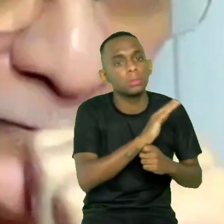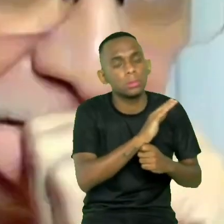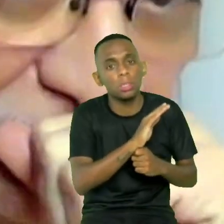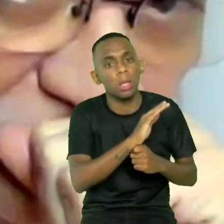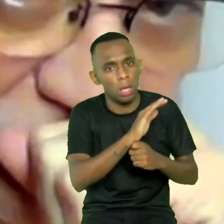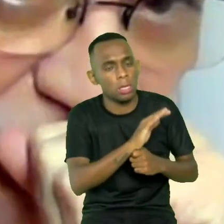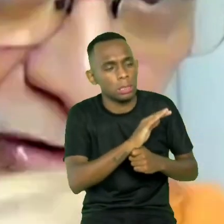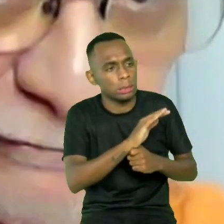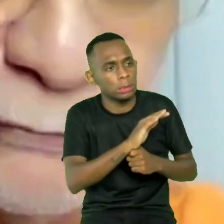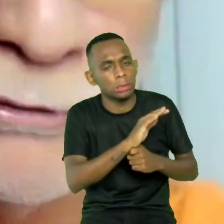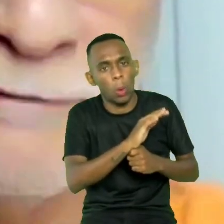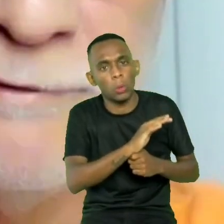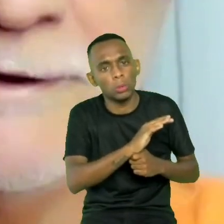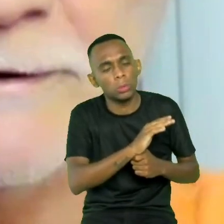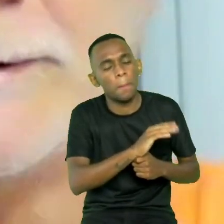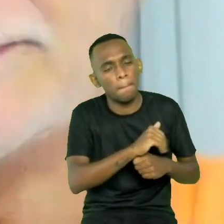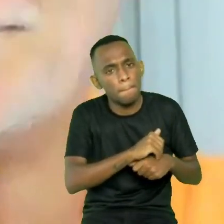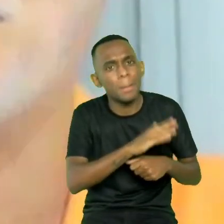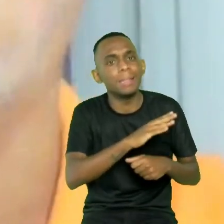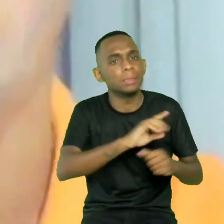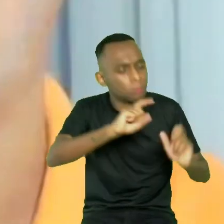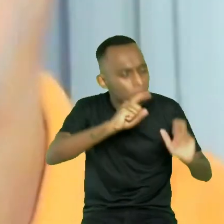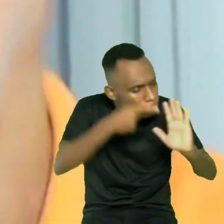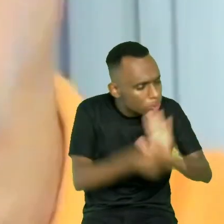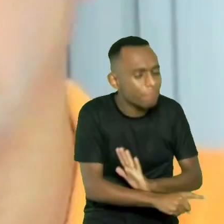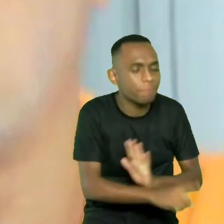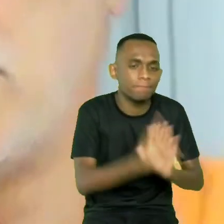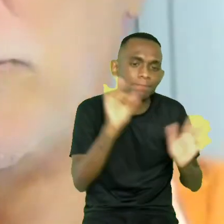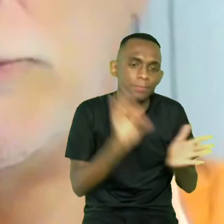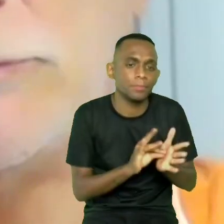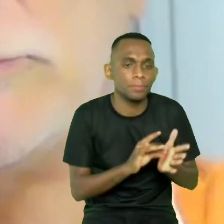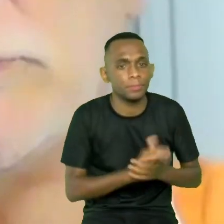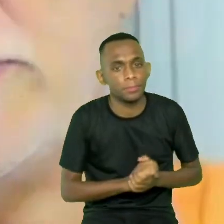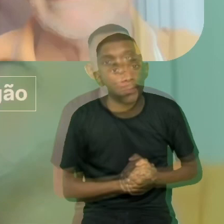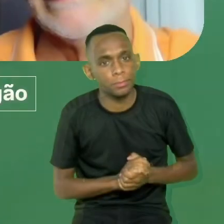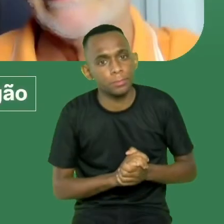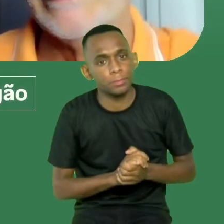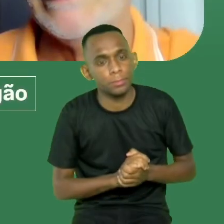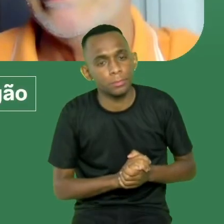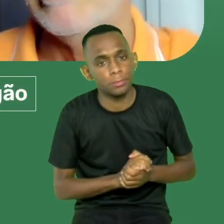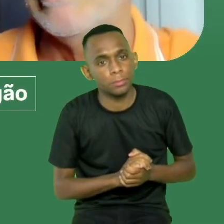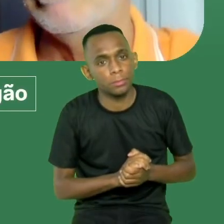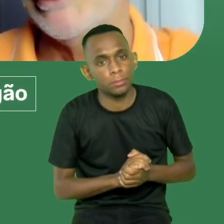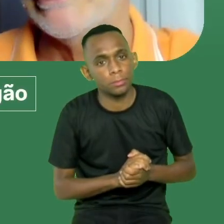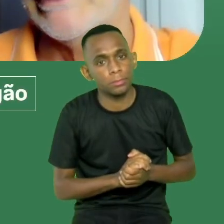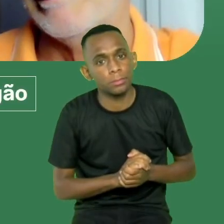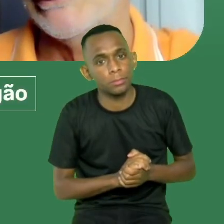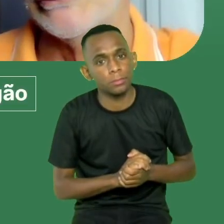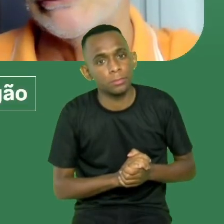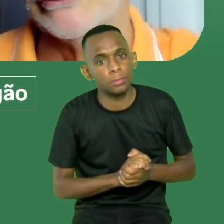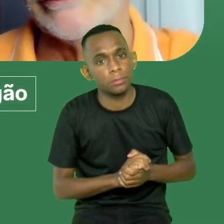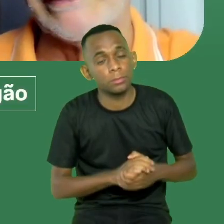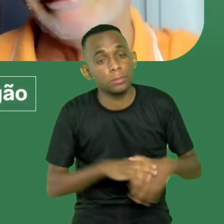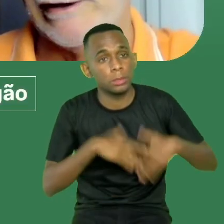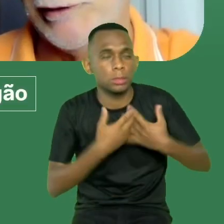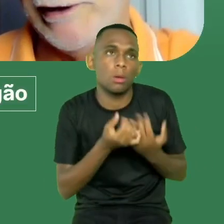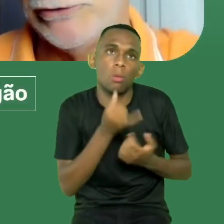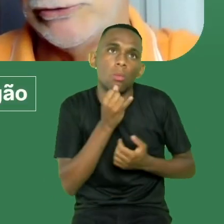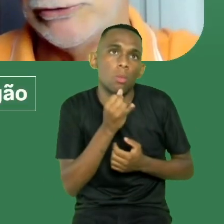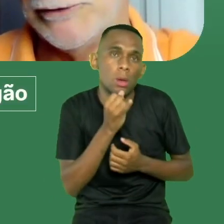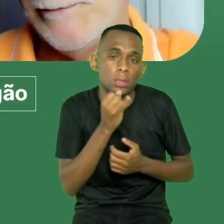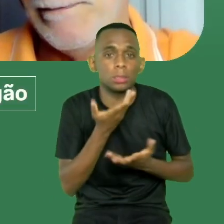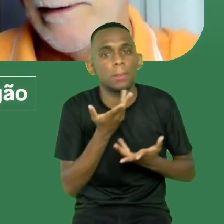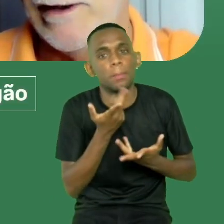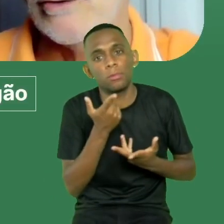ferida, toca fundo na ferida, né? Então, por exemplo, você falou